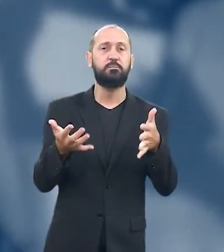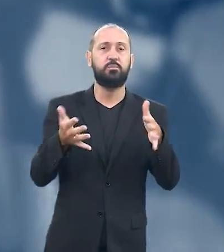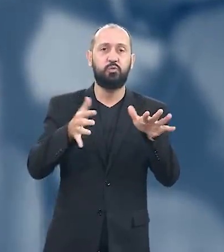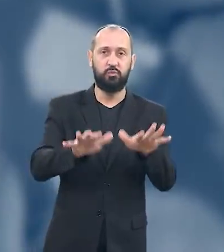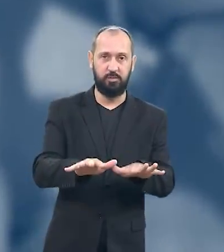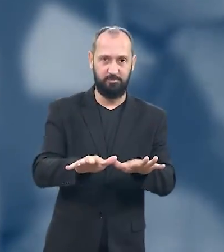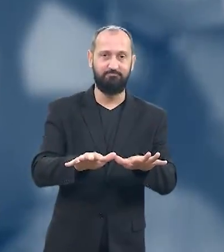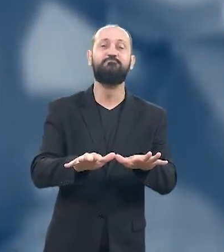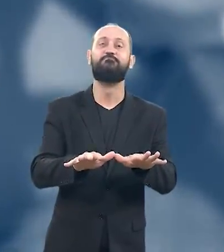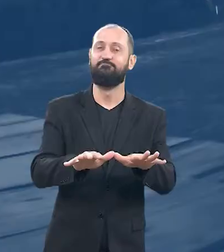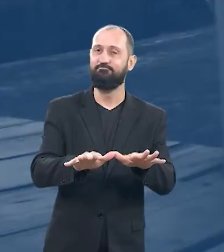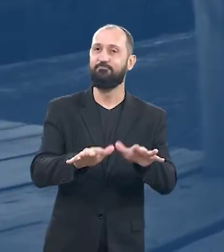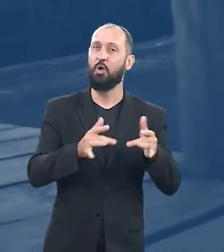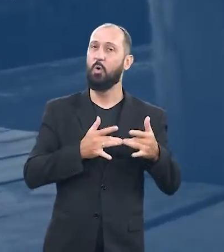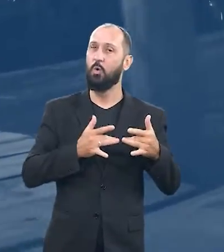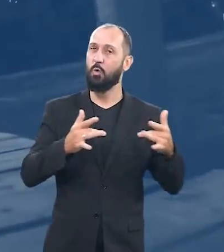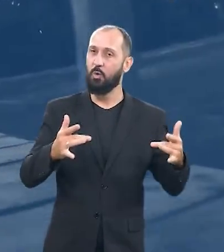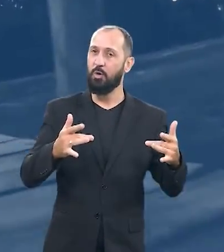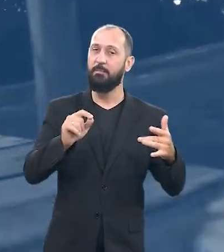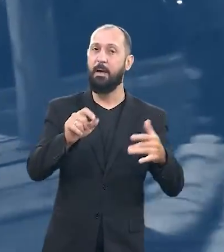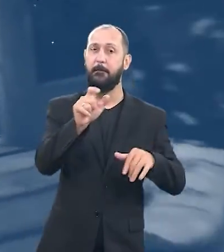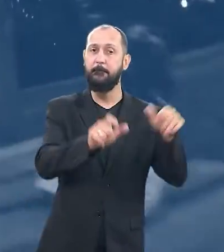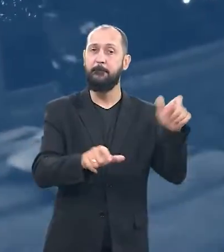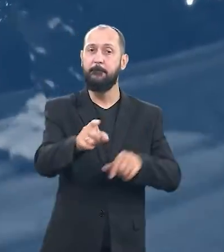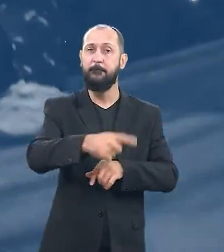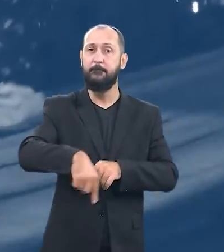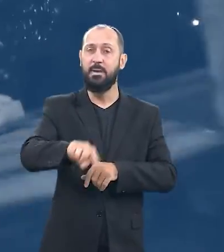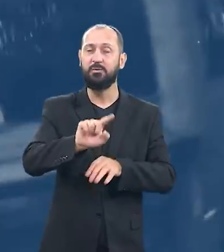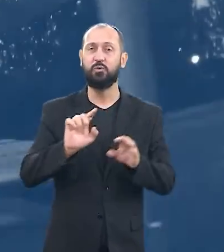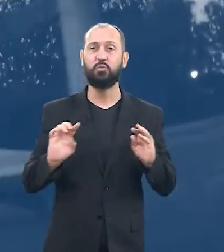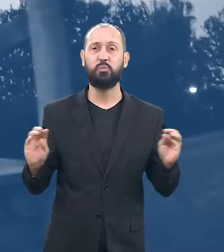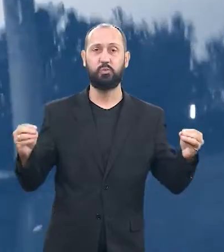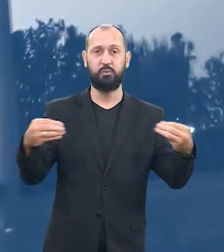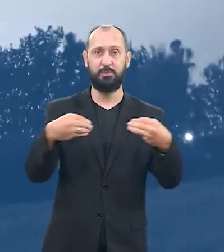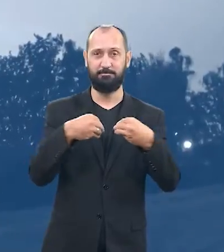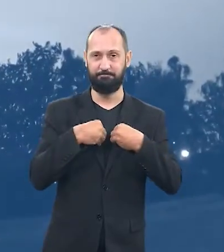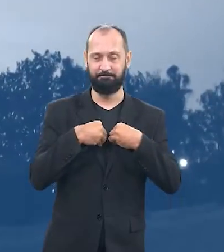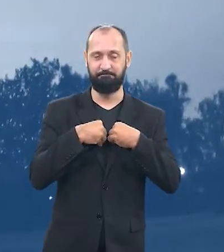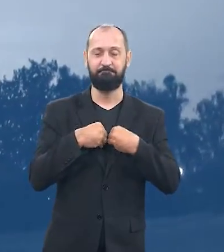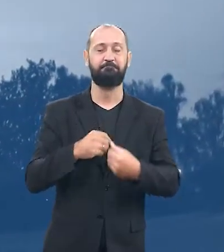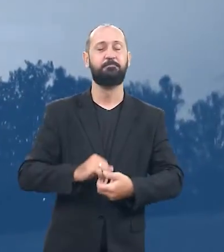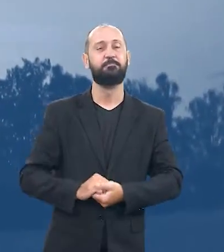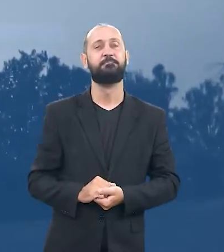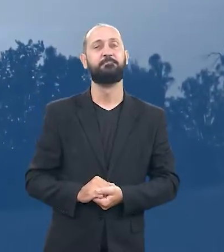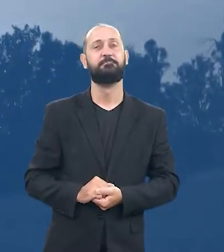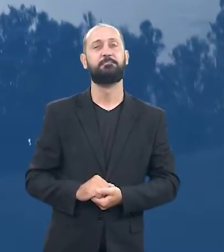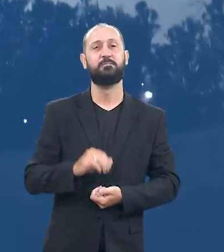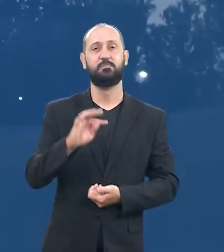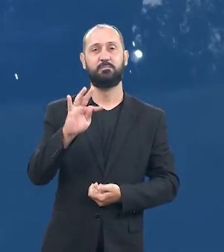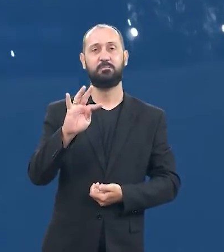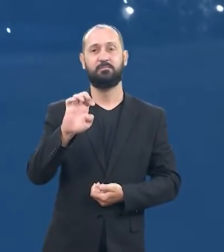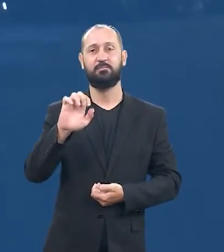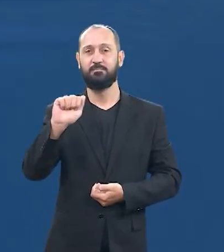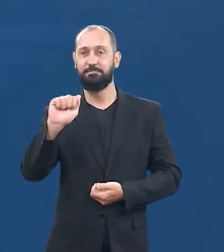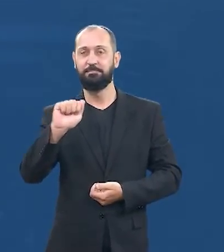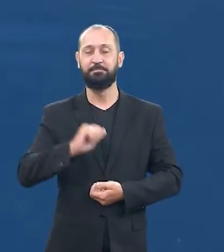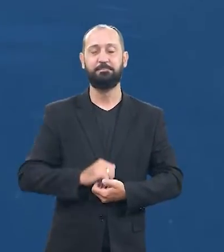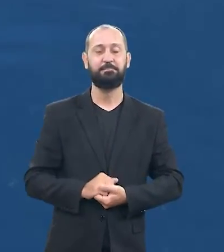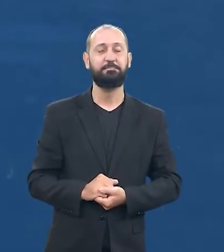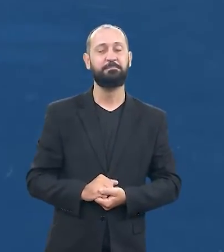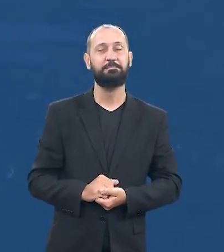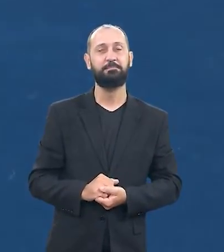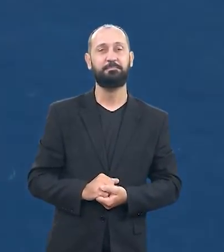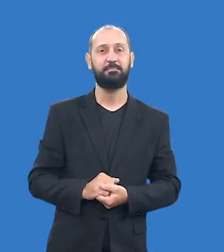ambiente mais inclusivo e solidário para pessoas com transtorno do espectro autista, o TEA.